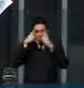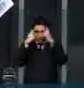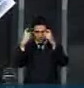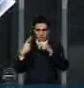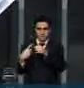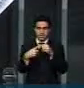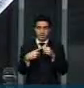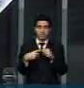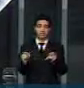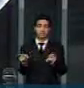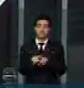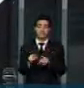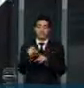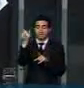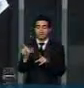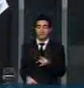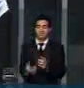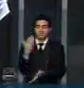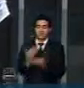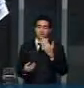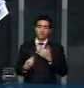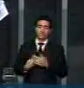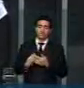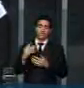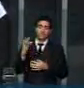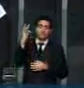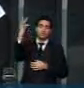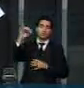o comprometimento do futuro da sociedade brasileira.